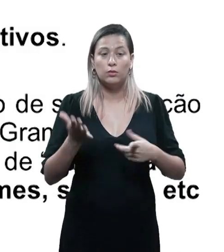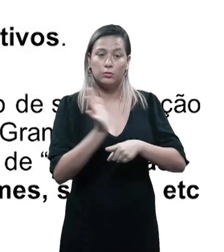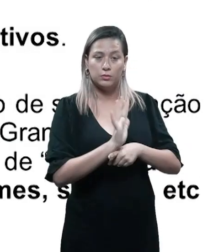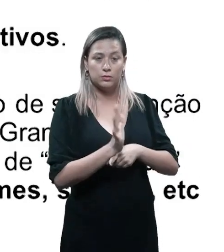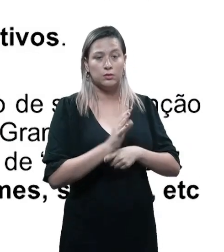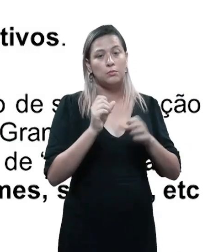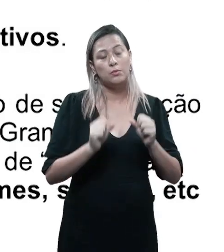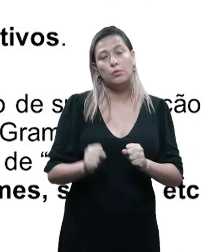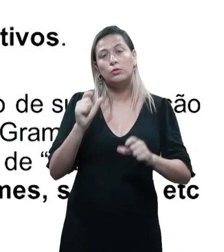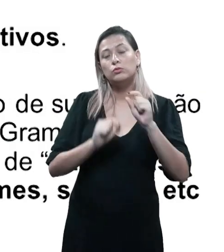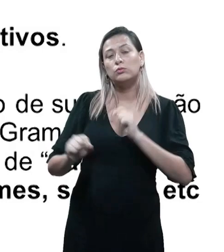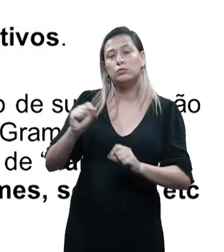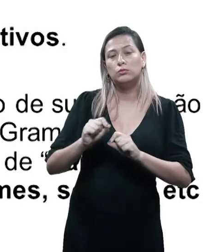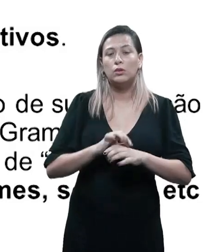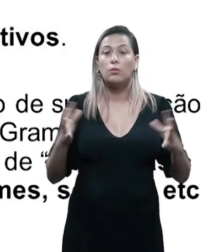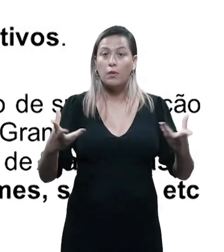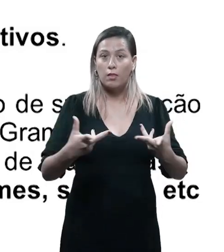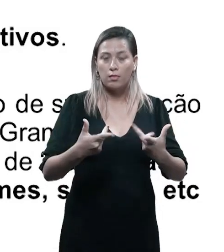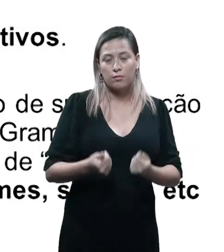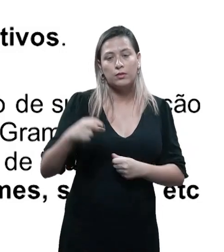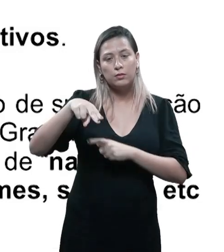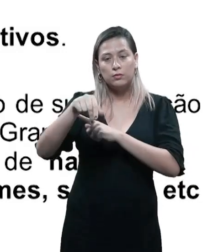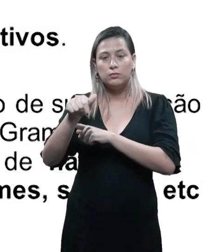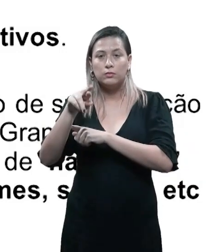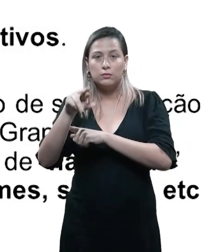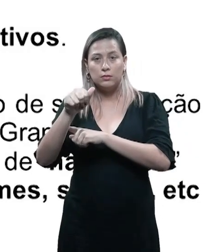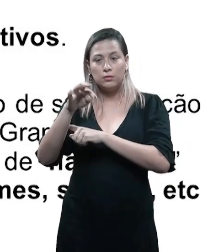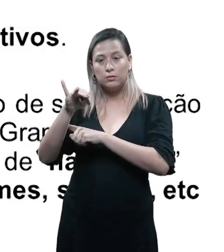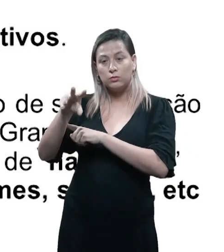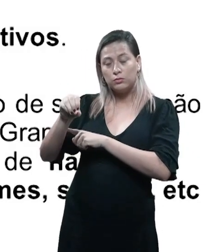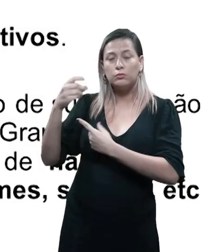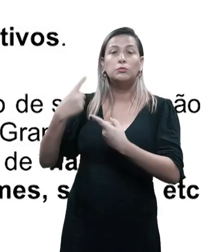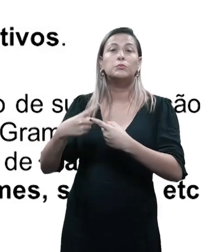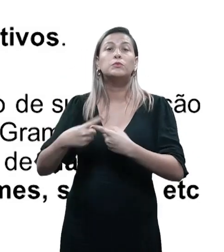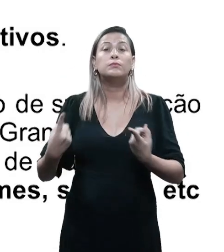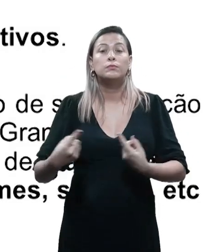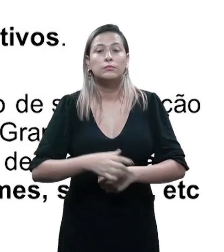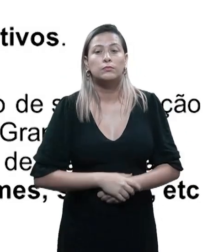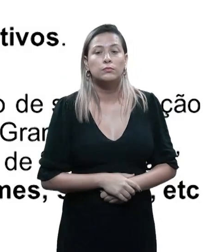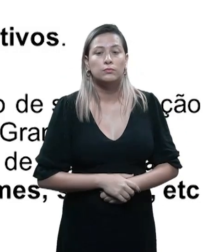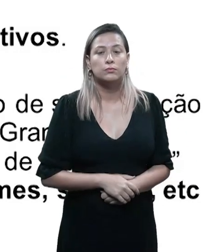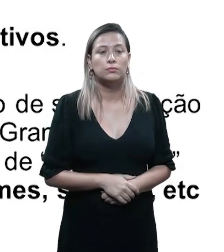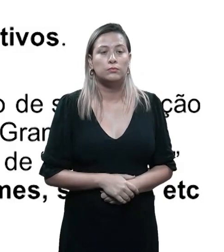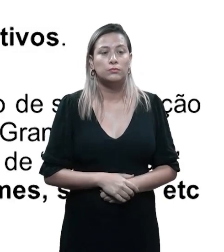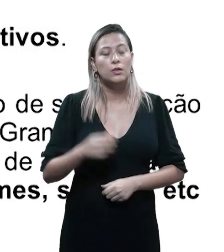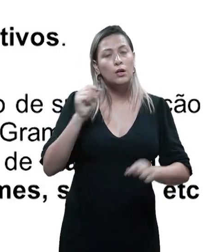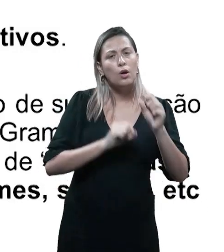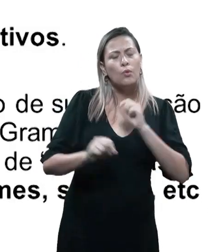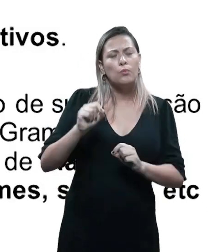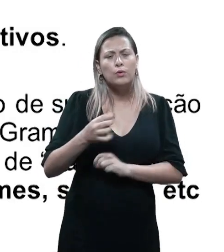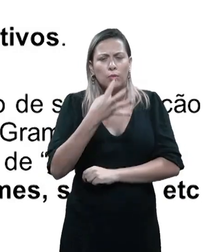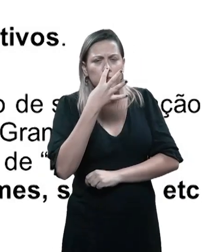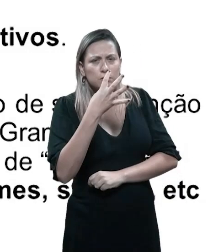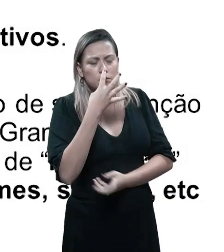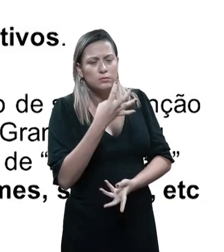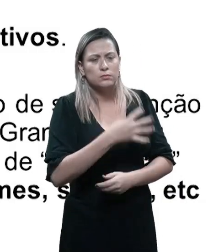Então, o cinema ele pode ser considerado, qualificado como narrativo, porque ele é aquilo que se